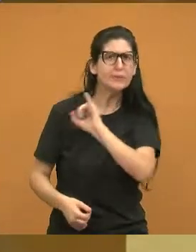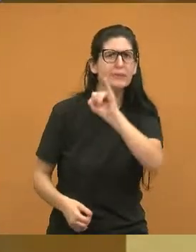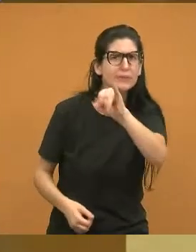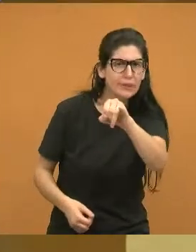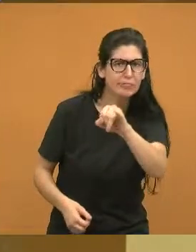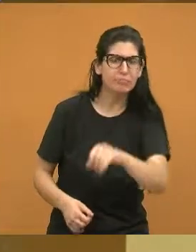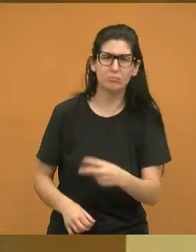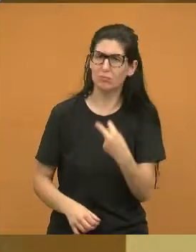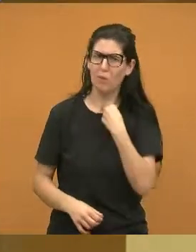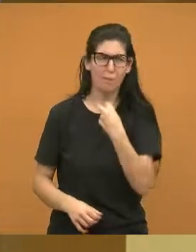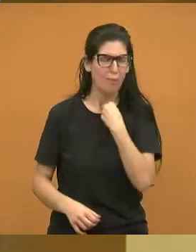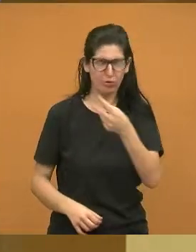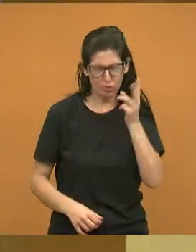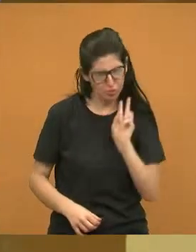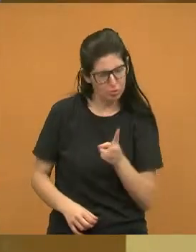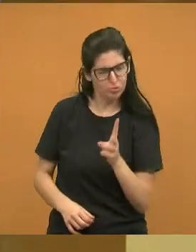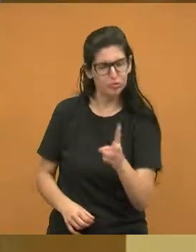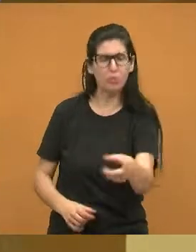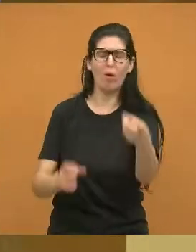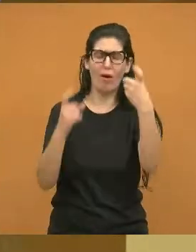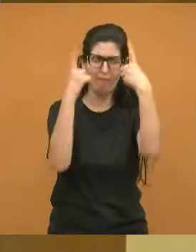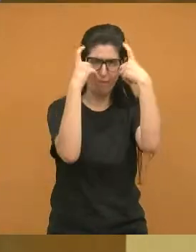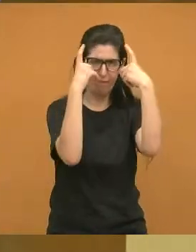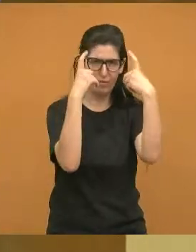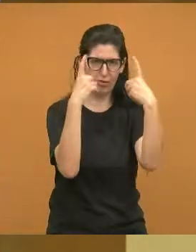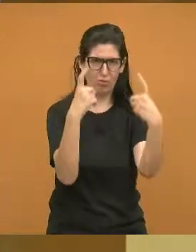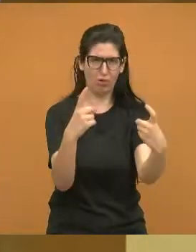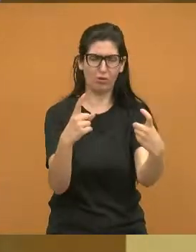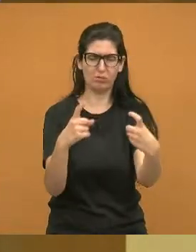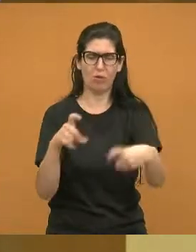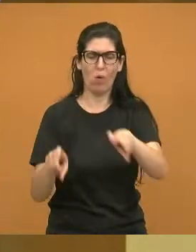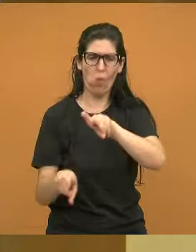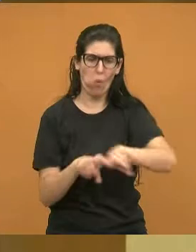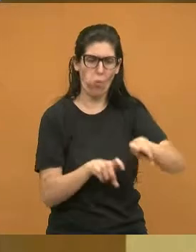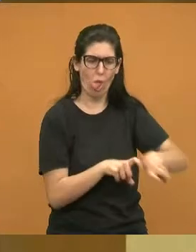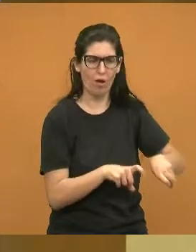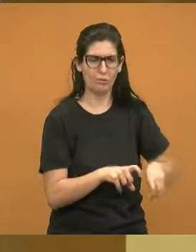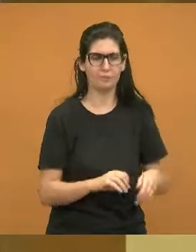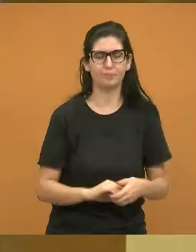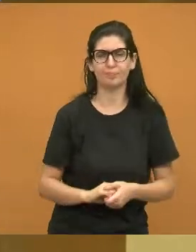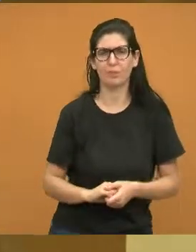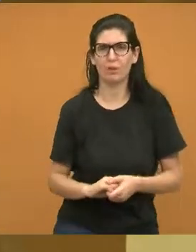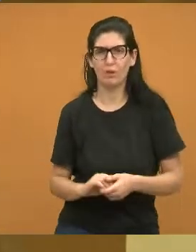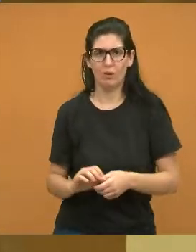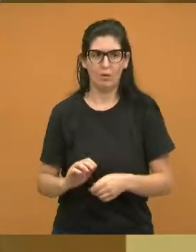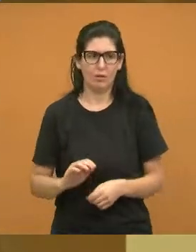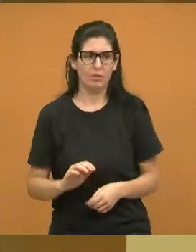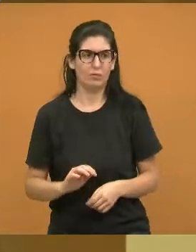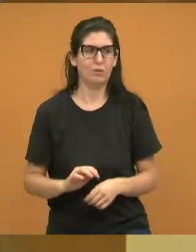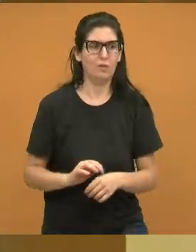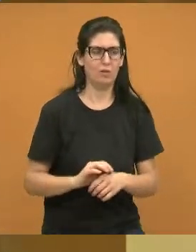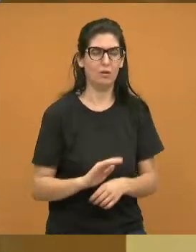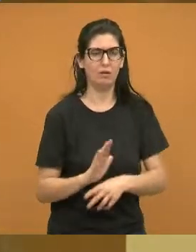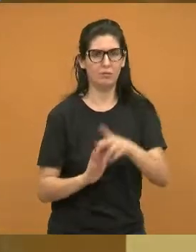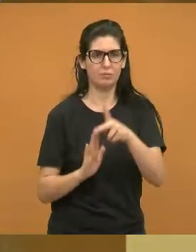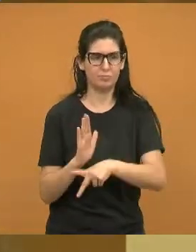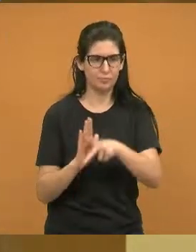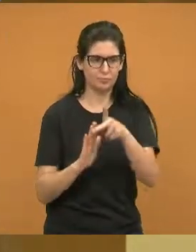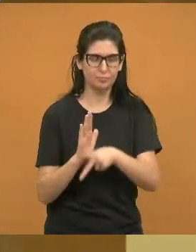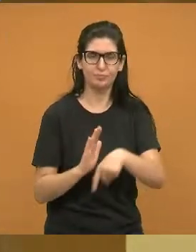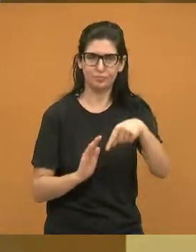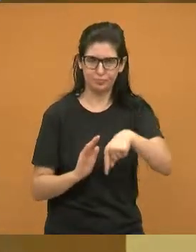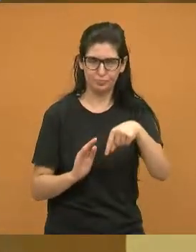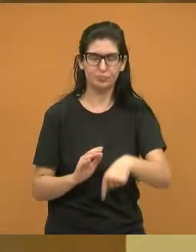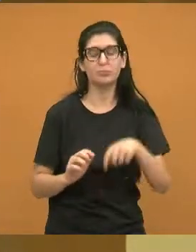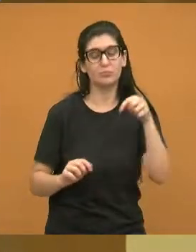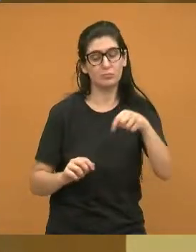votem favorável ao projeto, e que eu apresentei esse projeto aqui, mas incumbe a nós, incumbe à Câmara Municipal, e